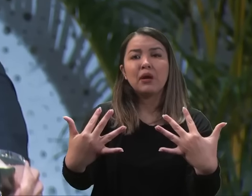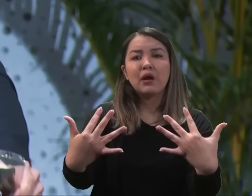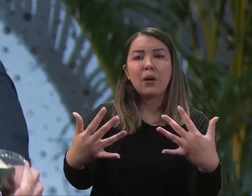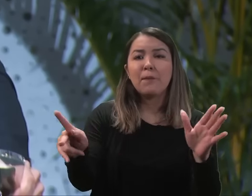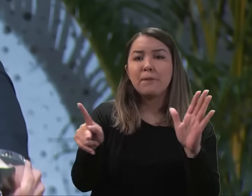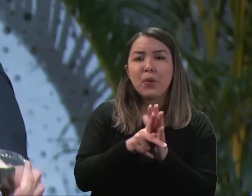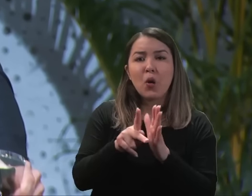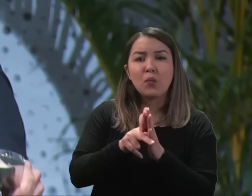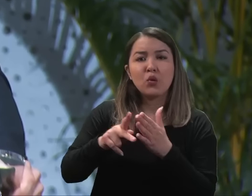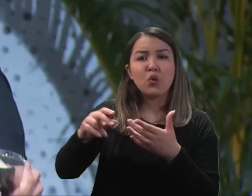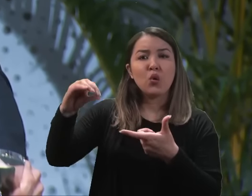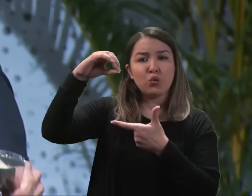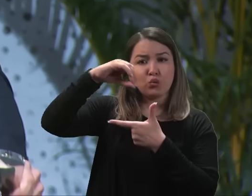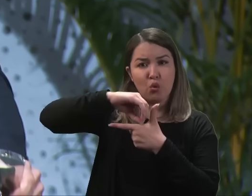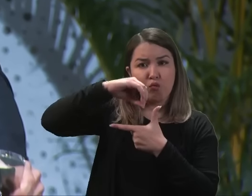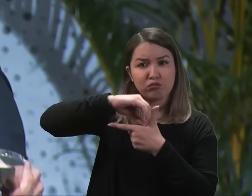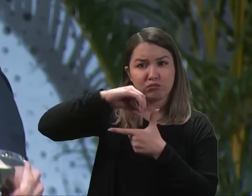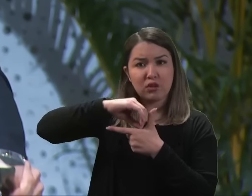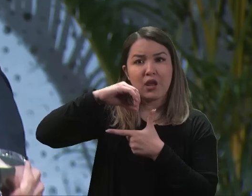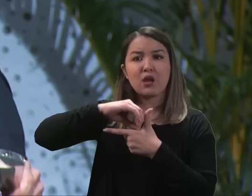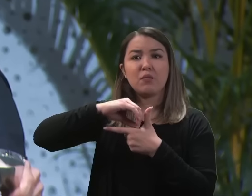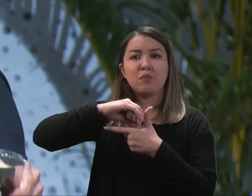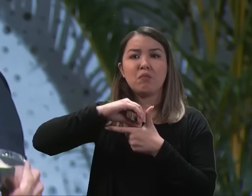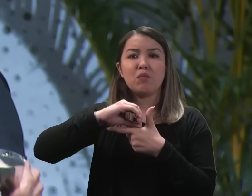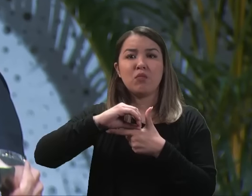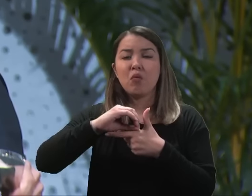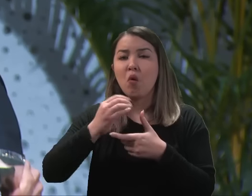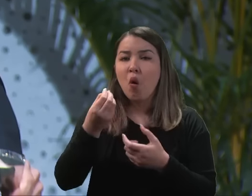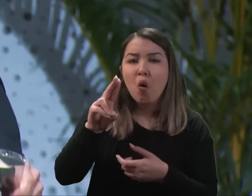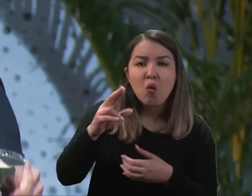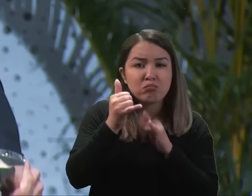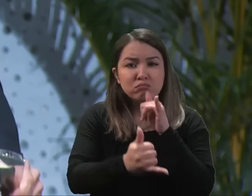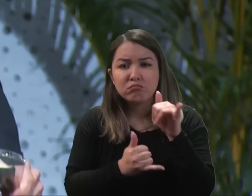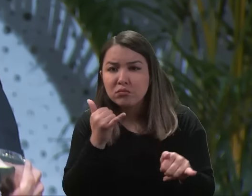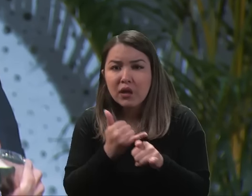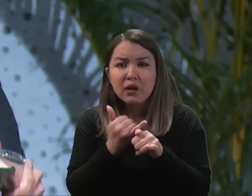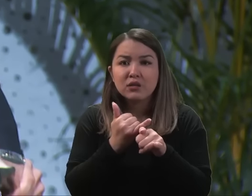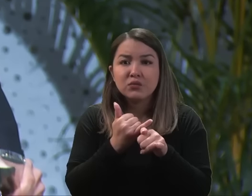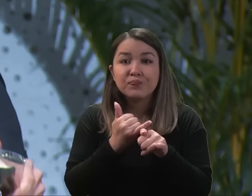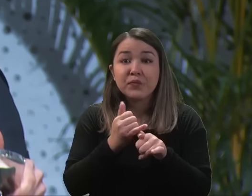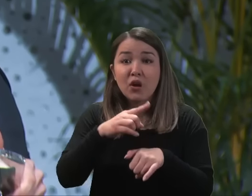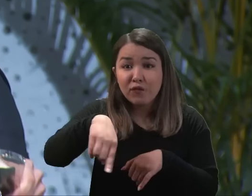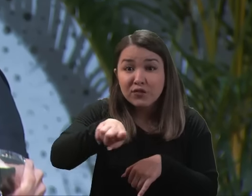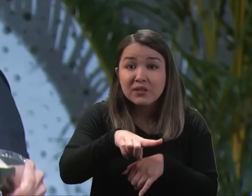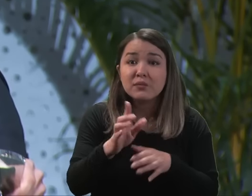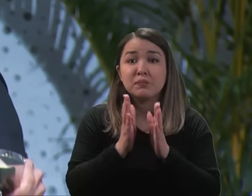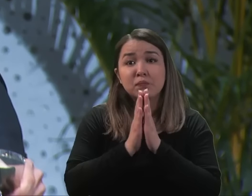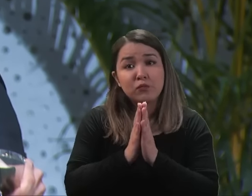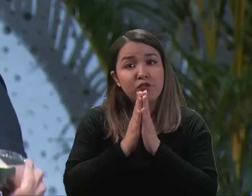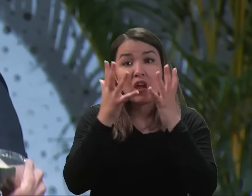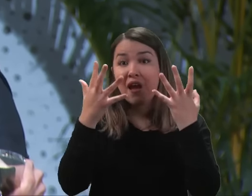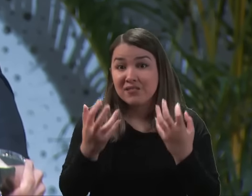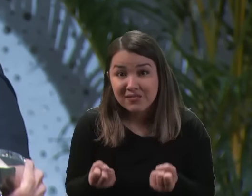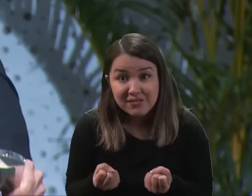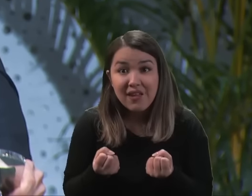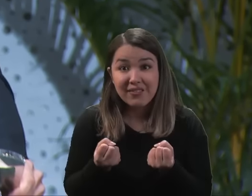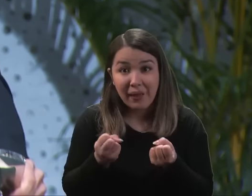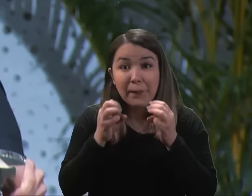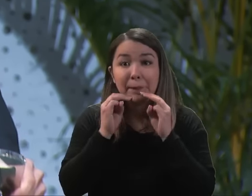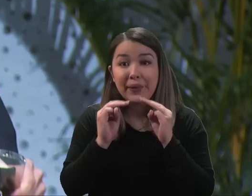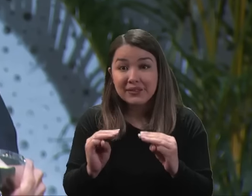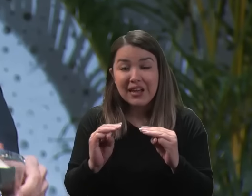Novo Tempo de Comunicação, que você aceite essa mensagem não como vinda de um homem, de uma igreja, embora eu